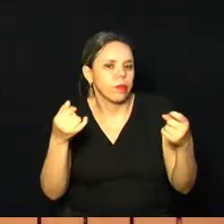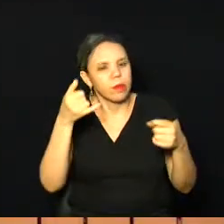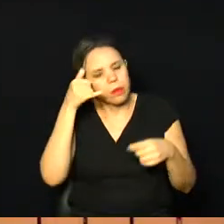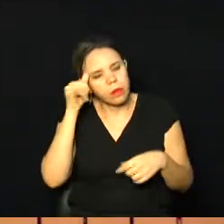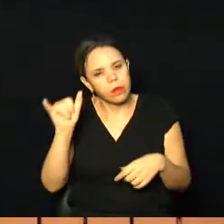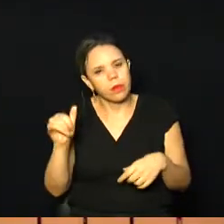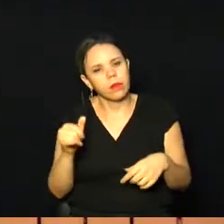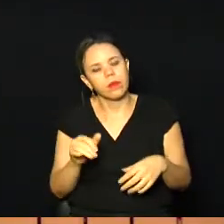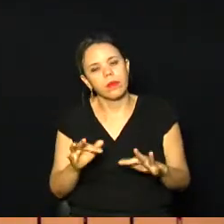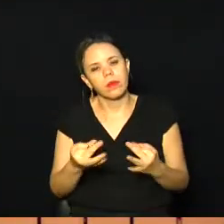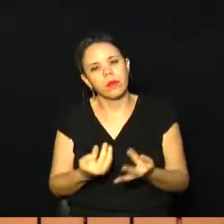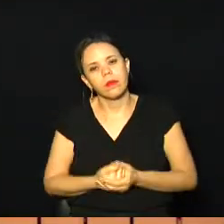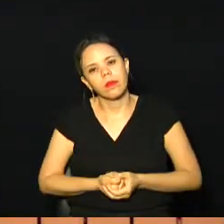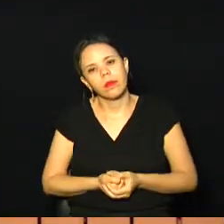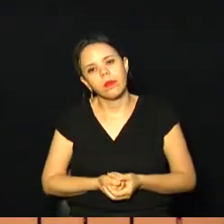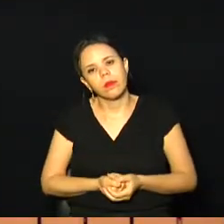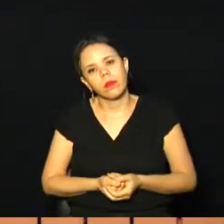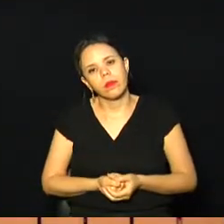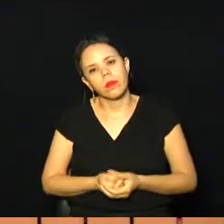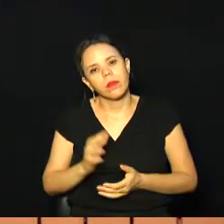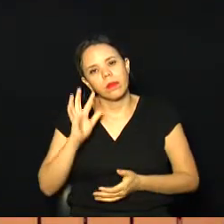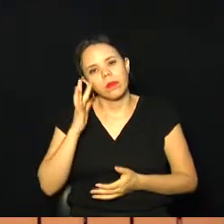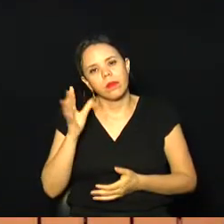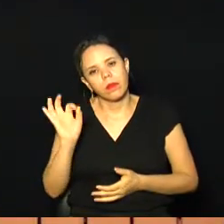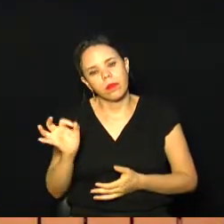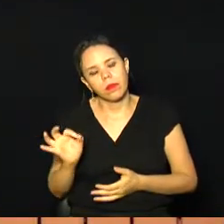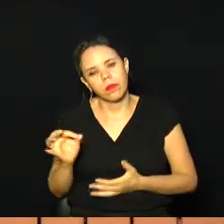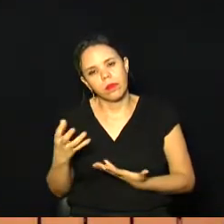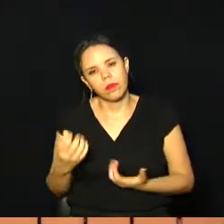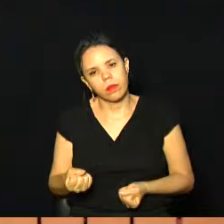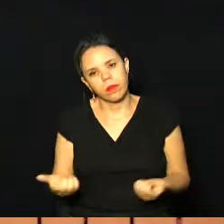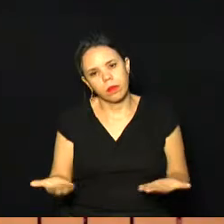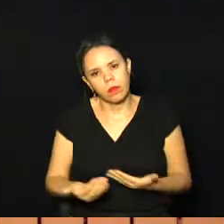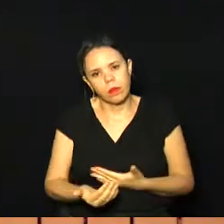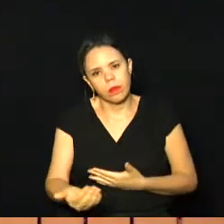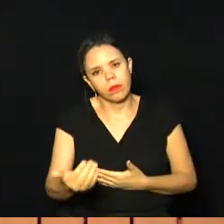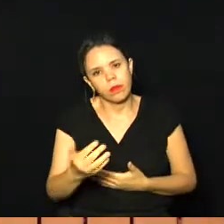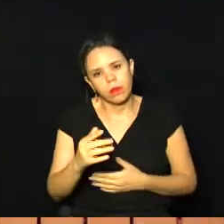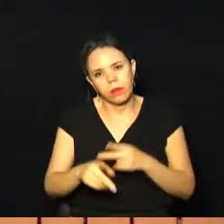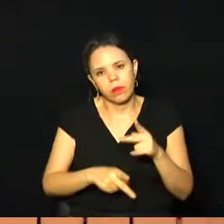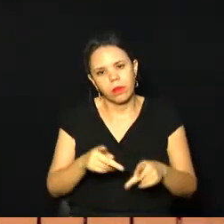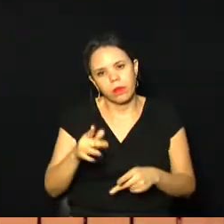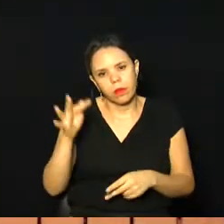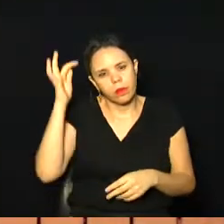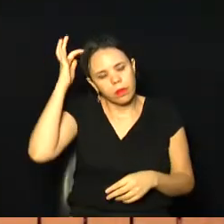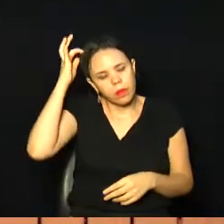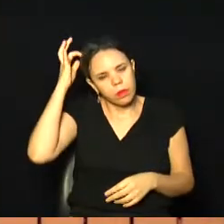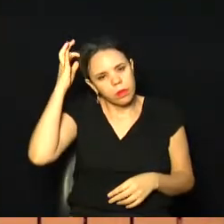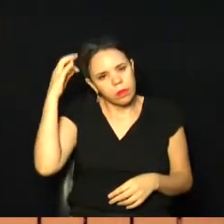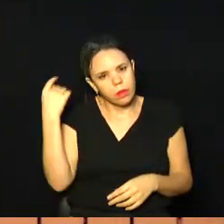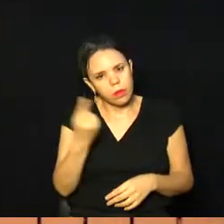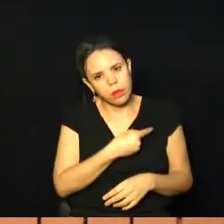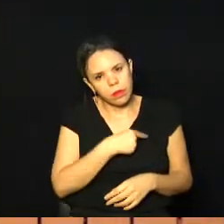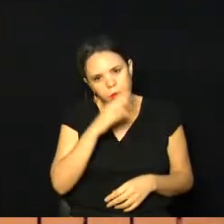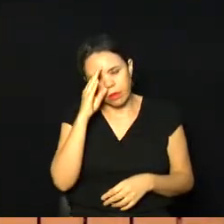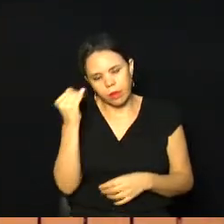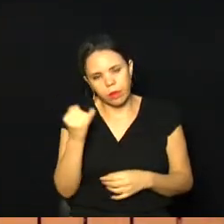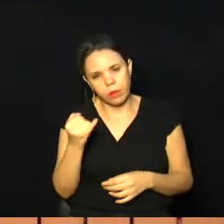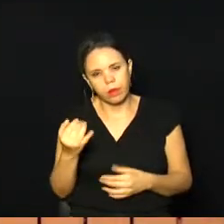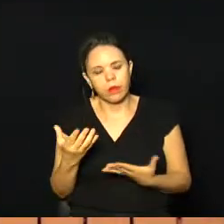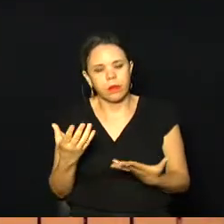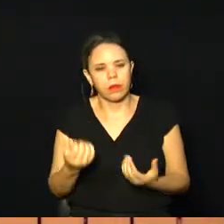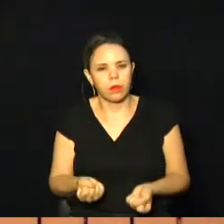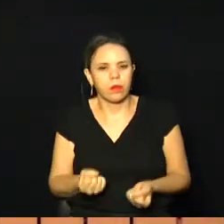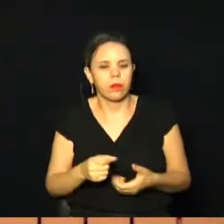violência doméstica e familiar. Os frutos, com certeza, serão colhidos agora e nas futuras gerações, e nós somos fundamentais para o